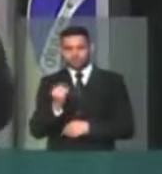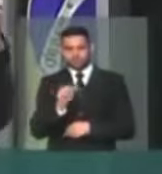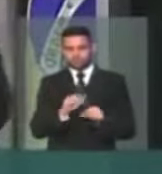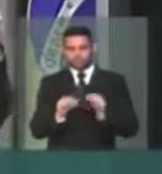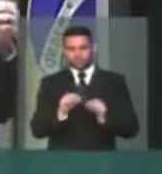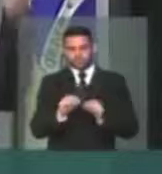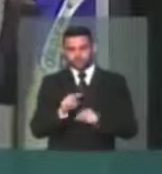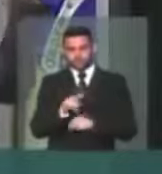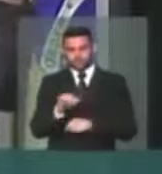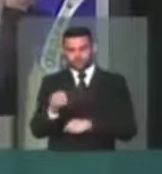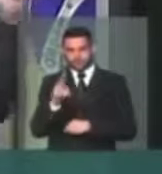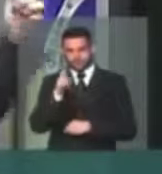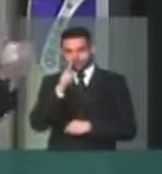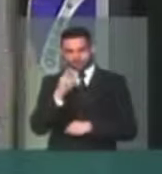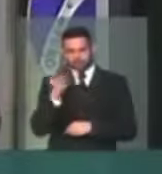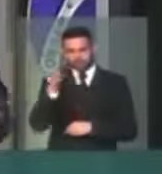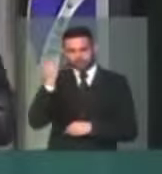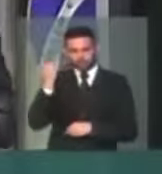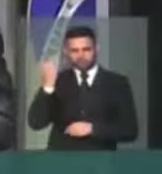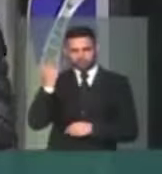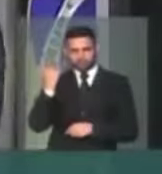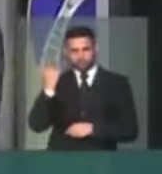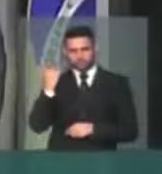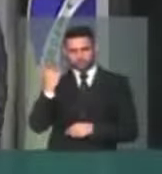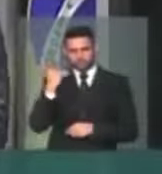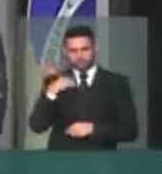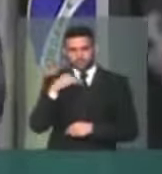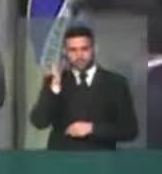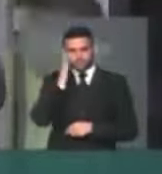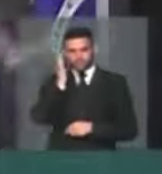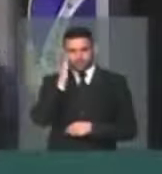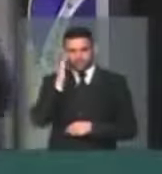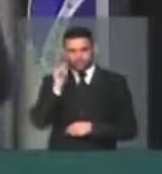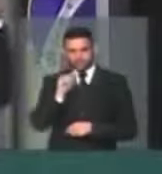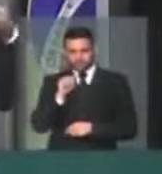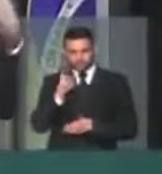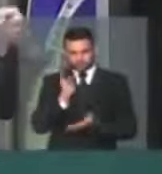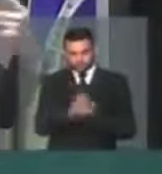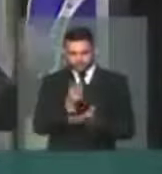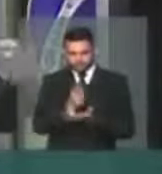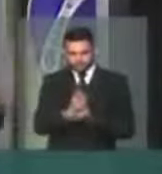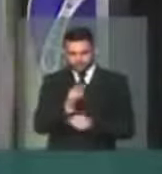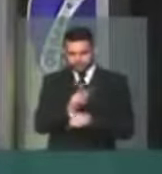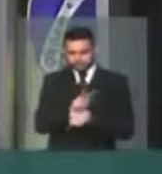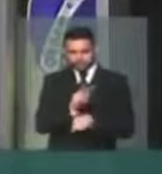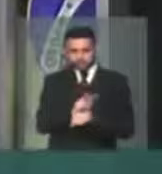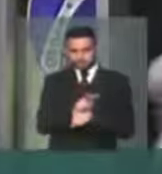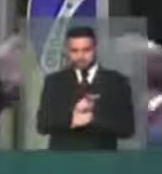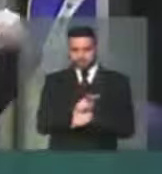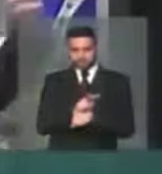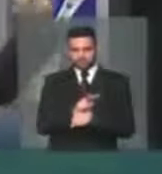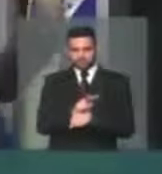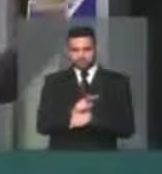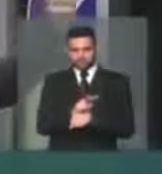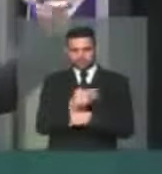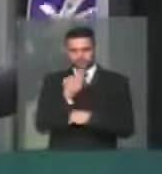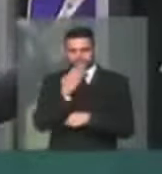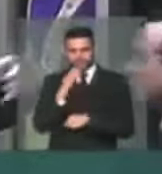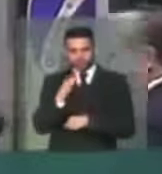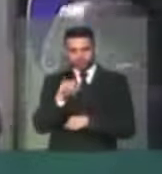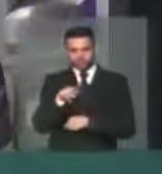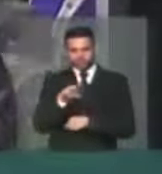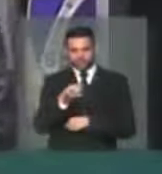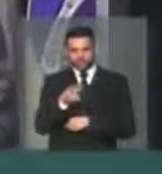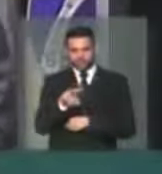para que o senhor Vaccari olhe para trás e saiba que aquela mesma proteção que juraram dar a